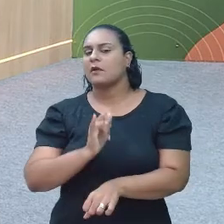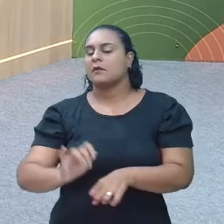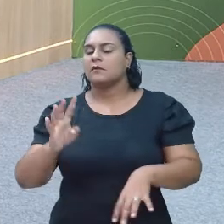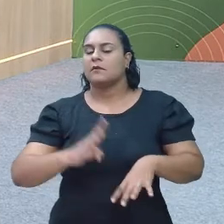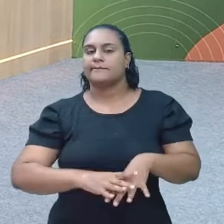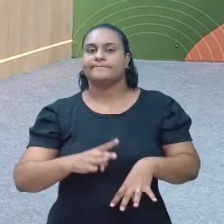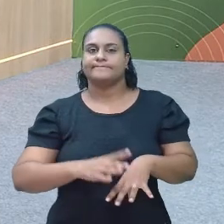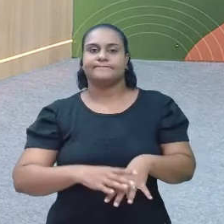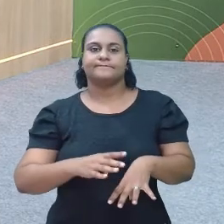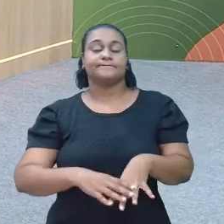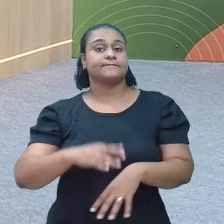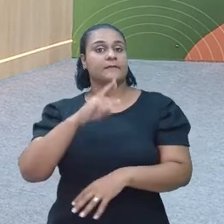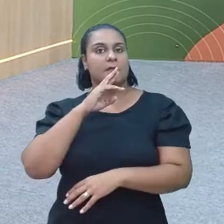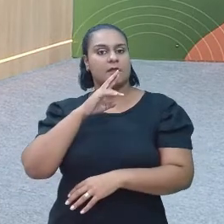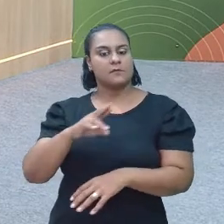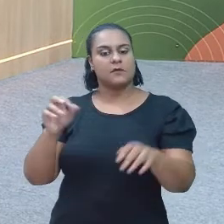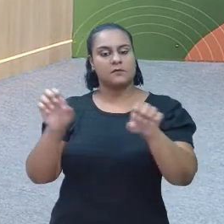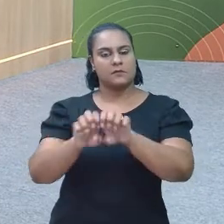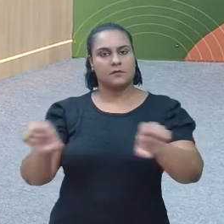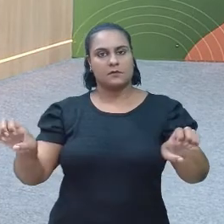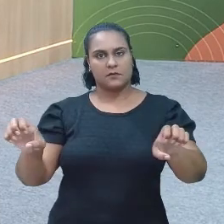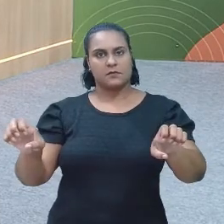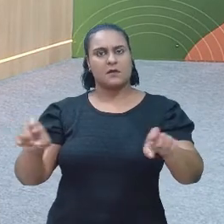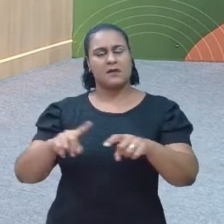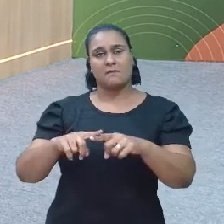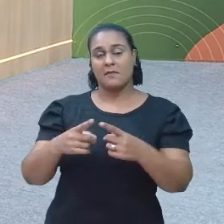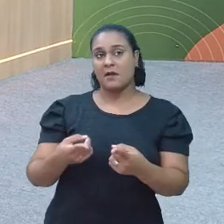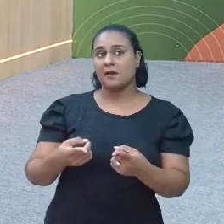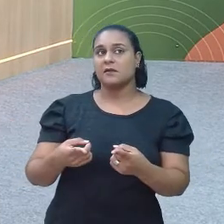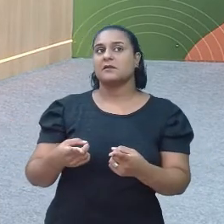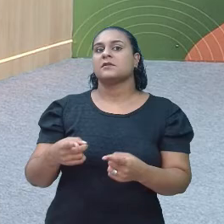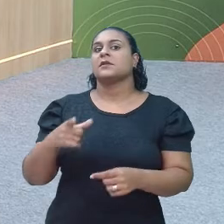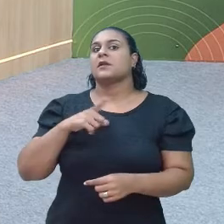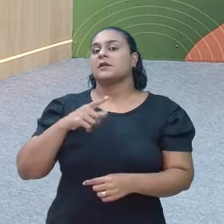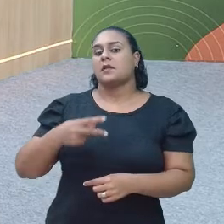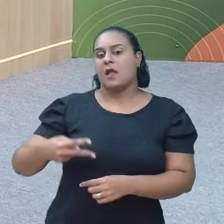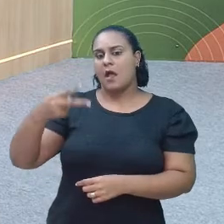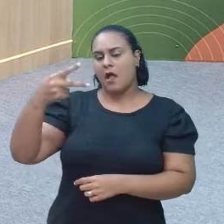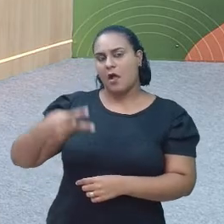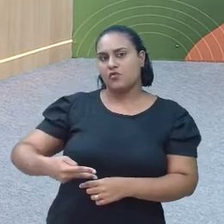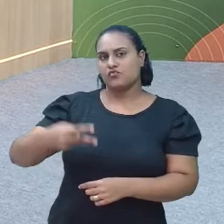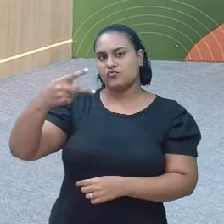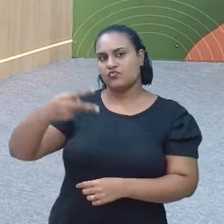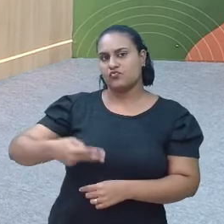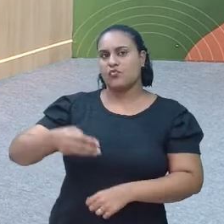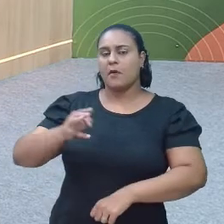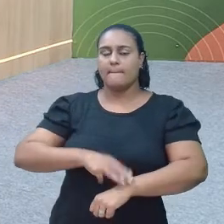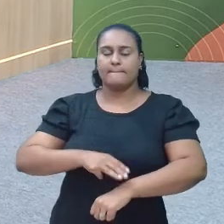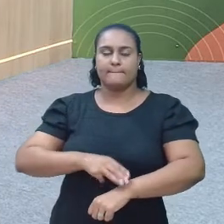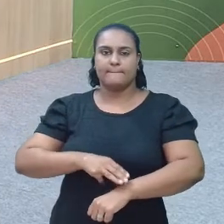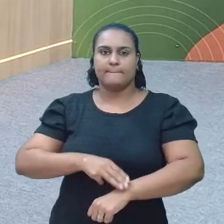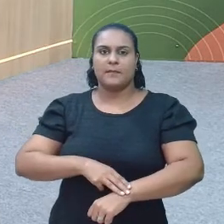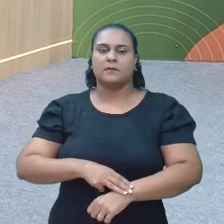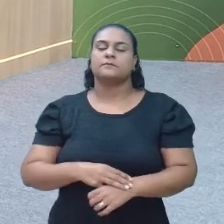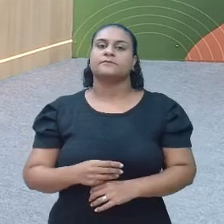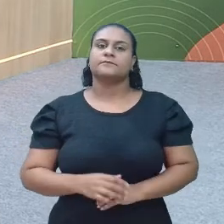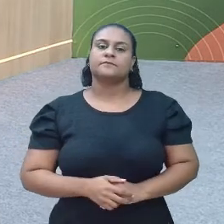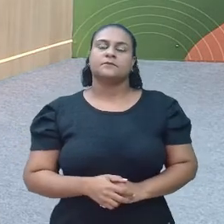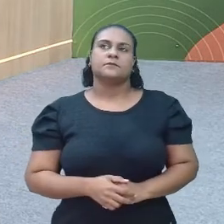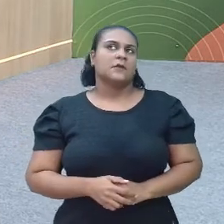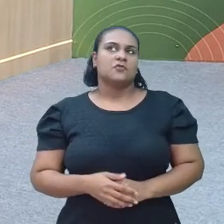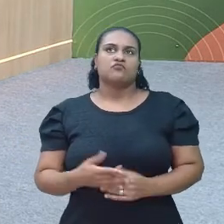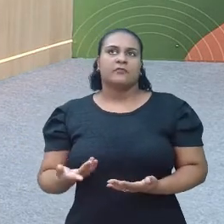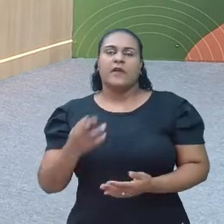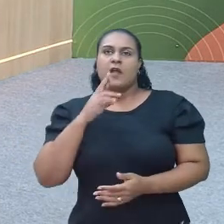esteja resolvendo uma equação, mas que sirva para as 2 ao mesmo tempo, tá certo? A gente aqui não vai fazer